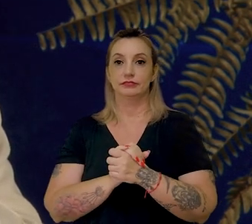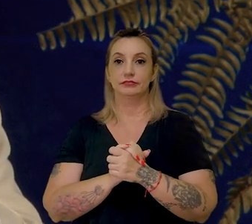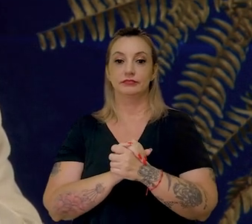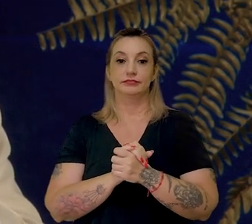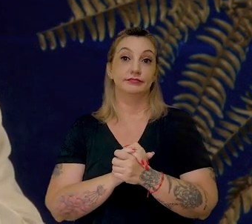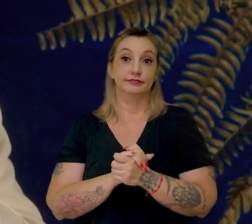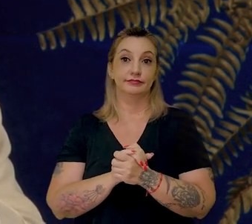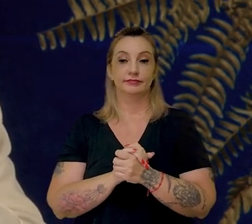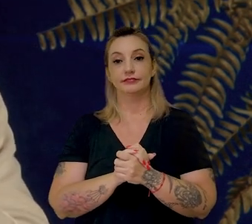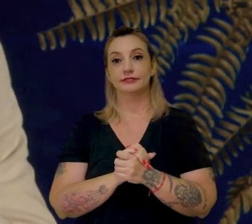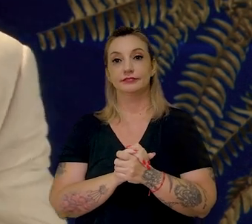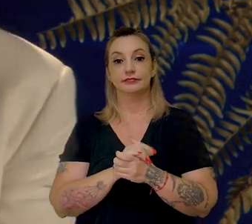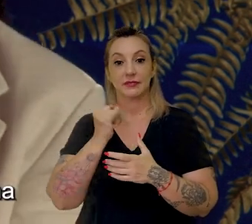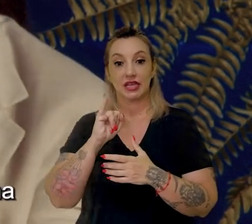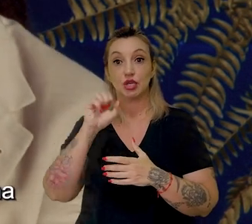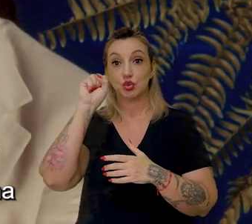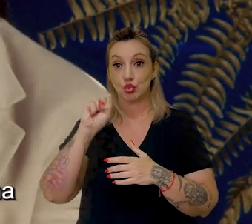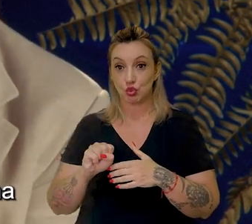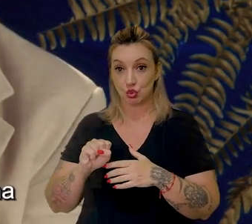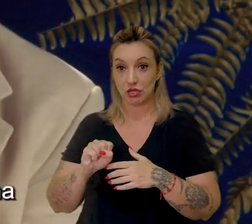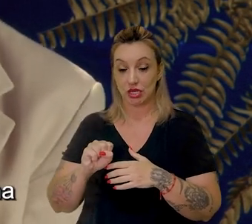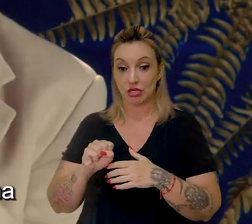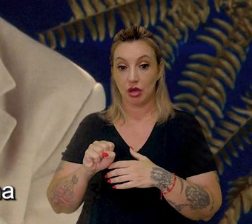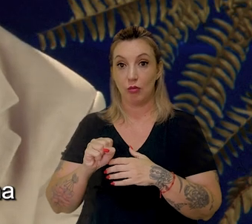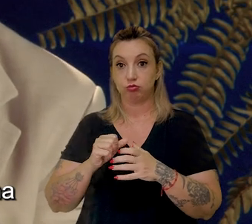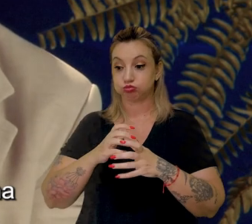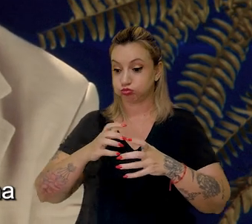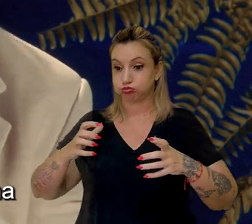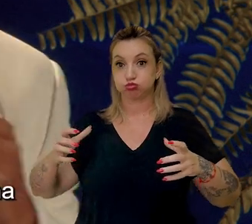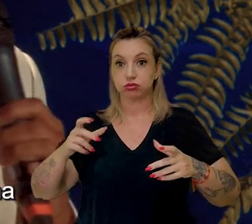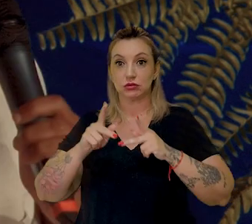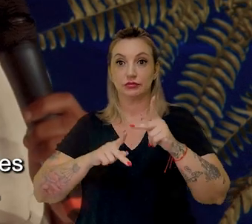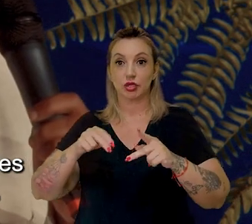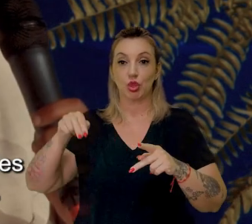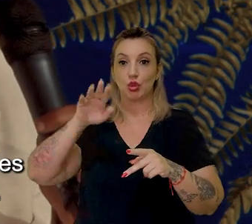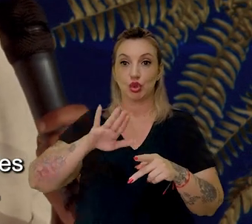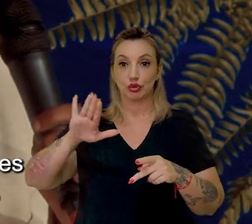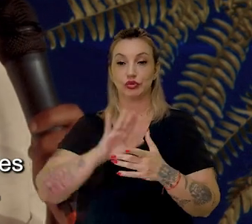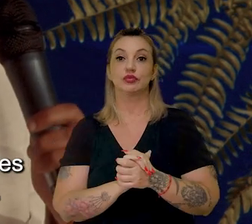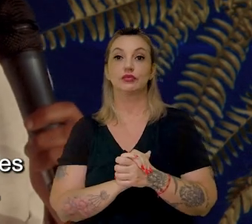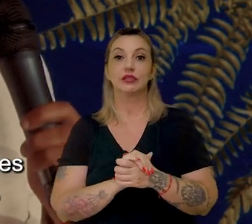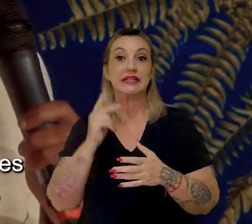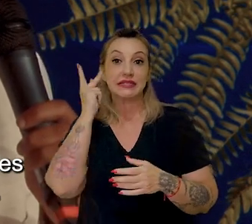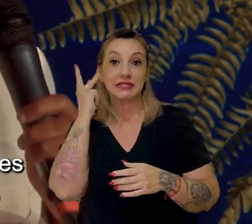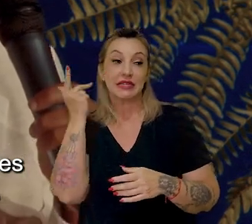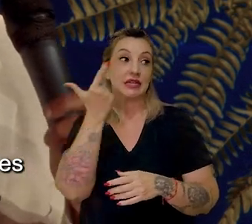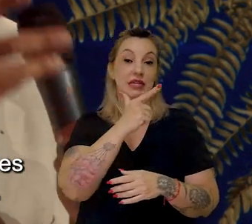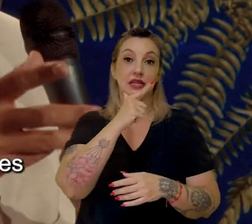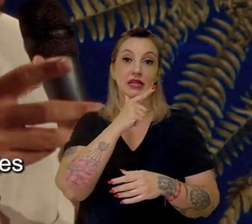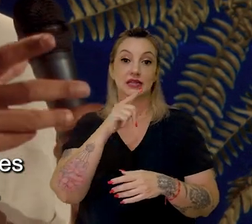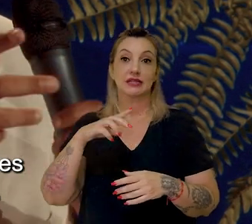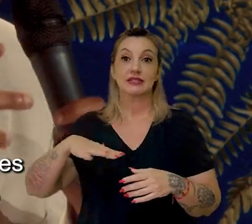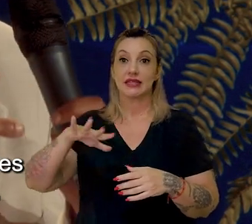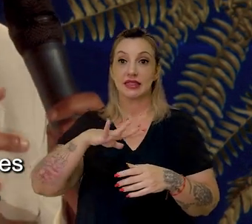anos né se o Sudeste tá inchado de se você tem mais população nordestina no próprio São Paulo do que no nas